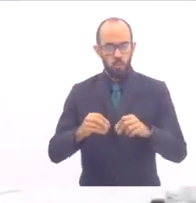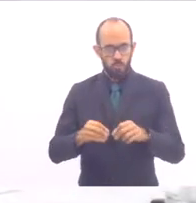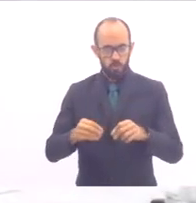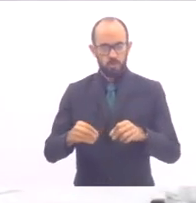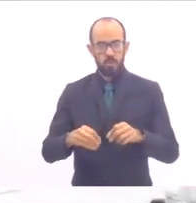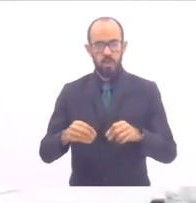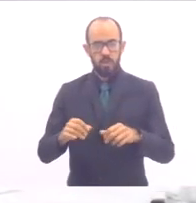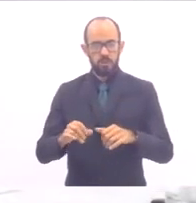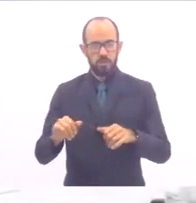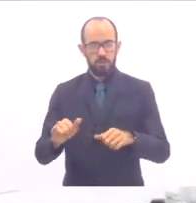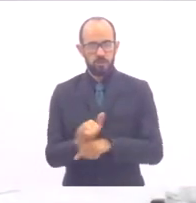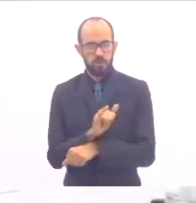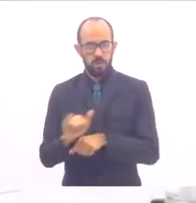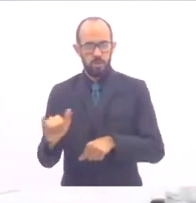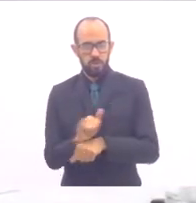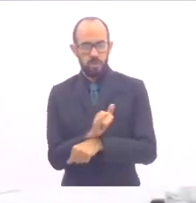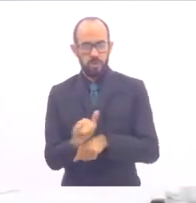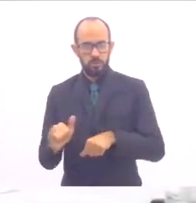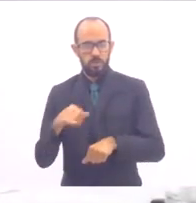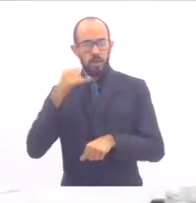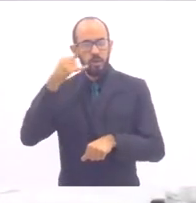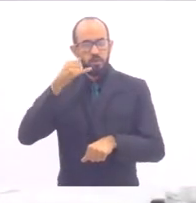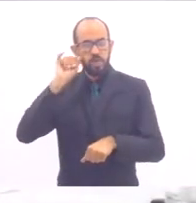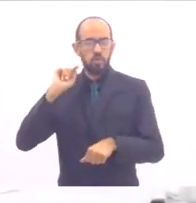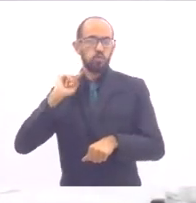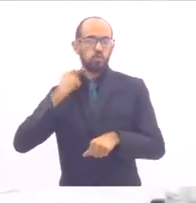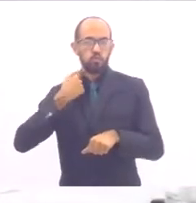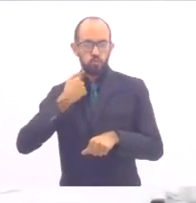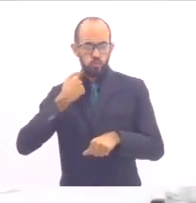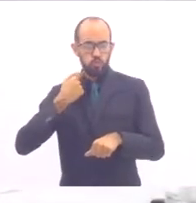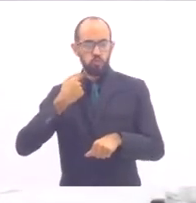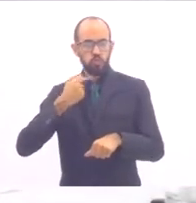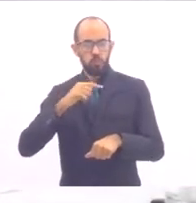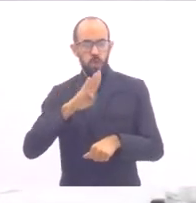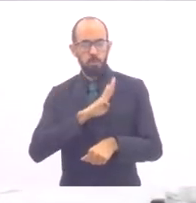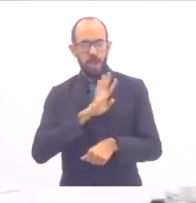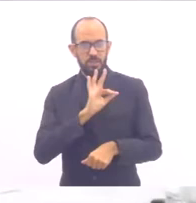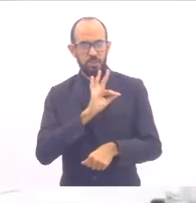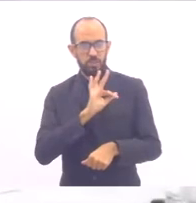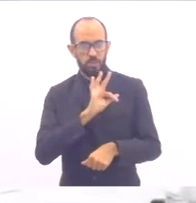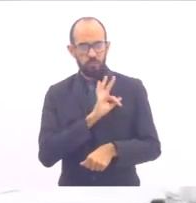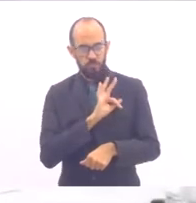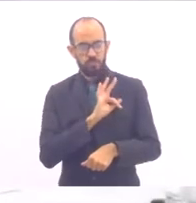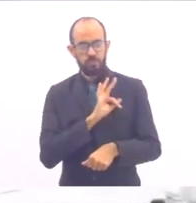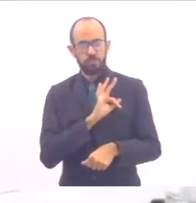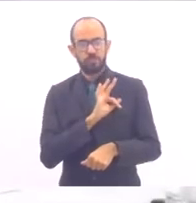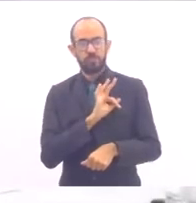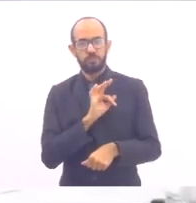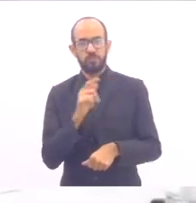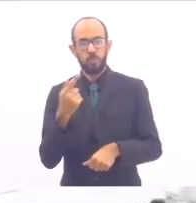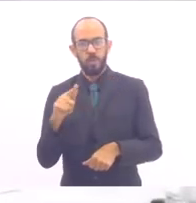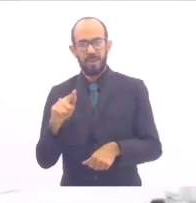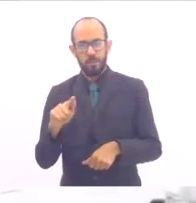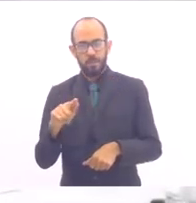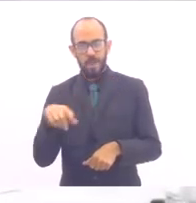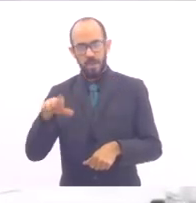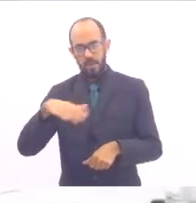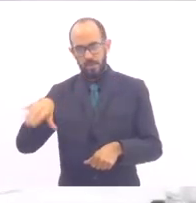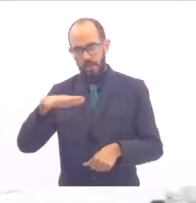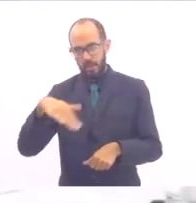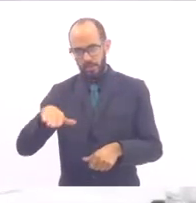poluir a Baixada, a Baía de Guanabara, tudo, a gente acrescentou bancar o polo reciclador de